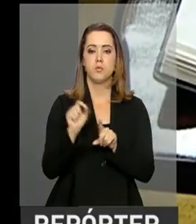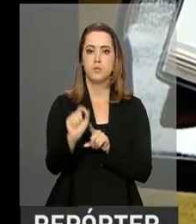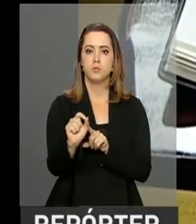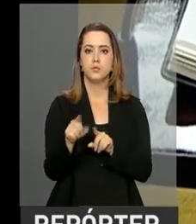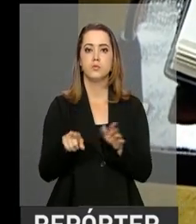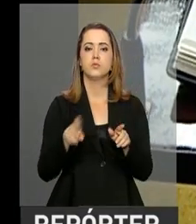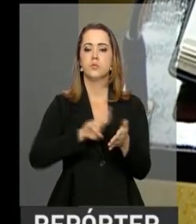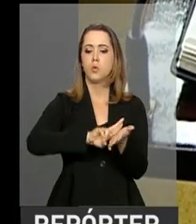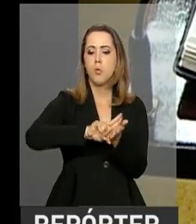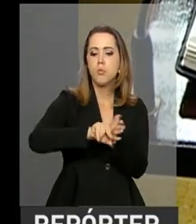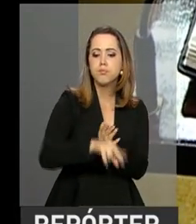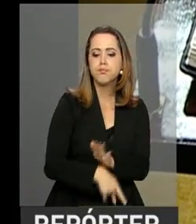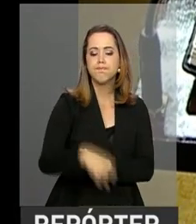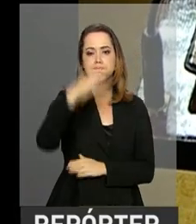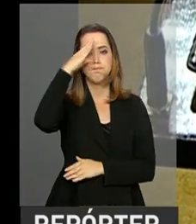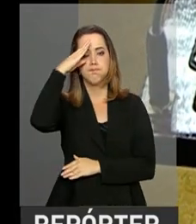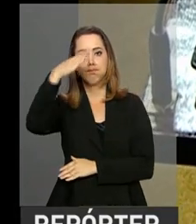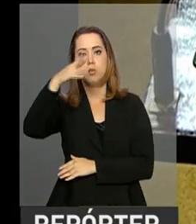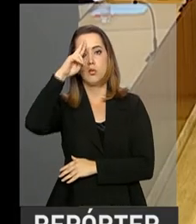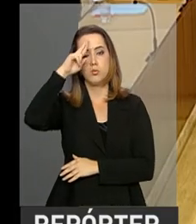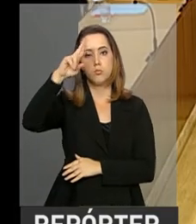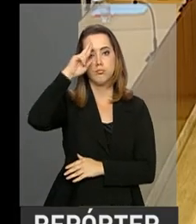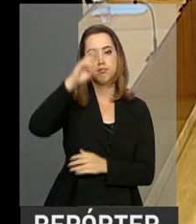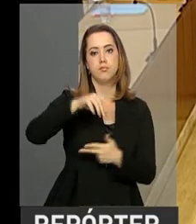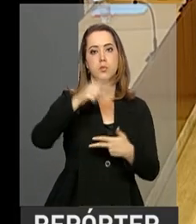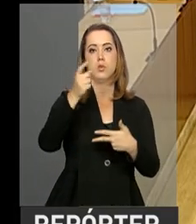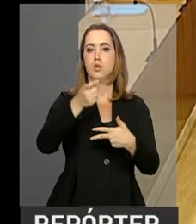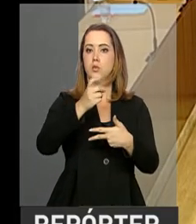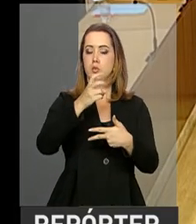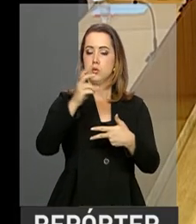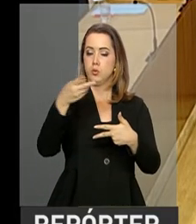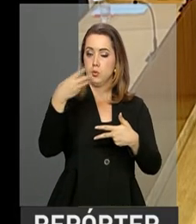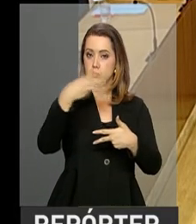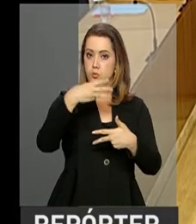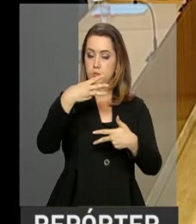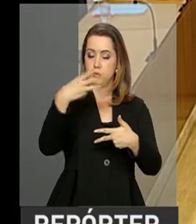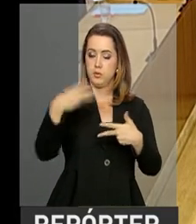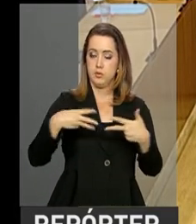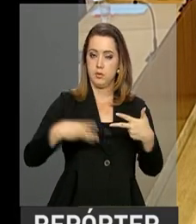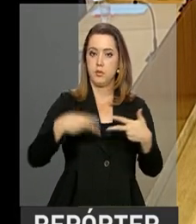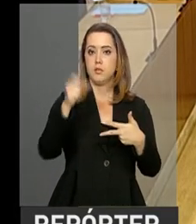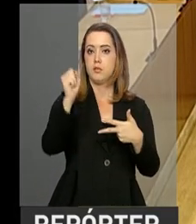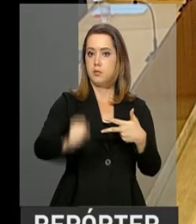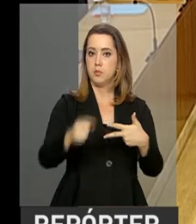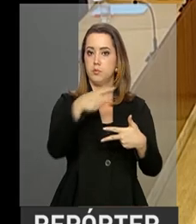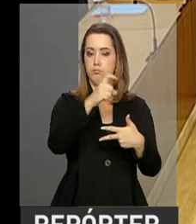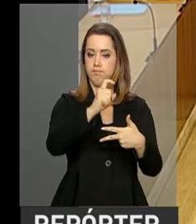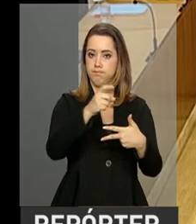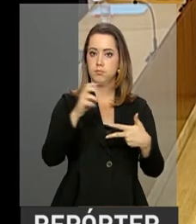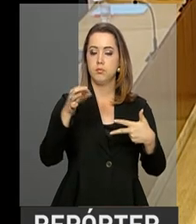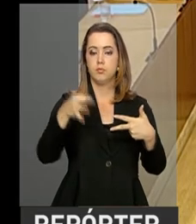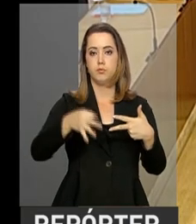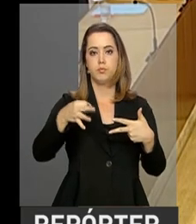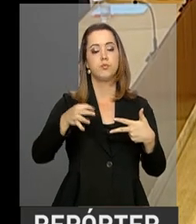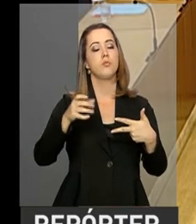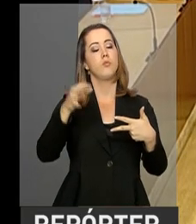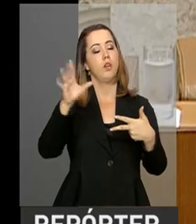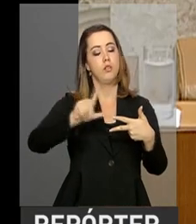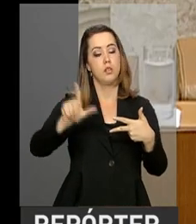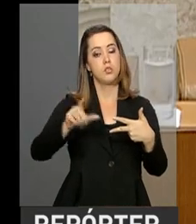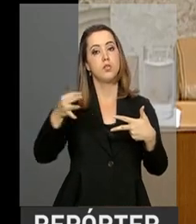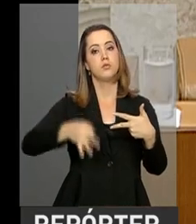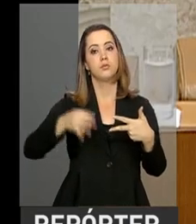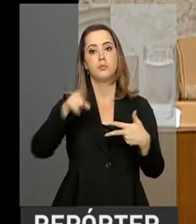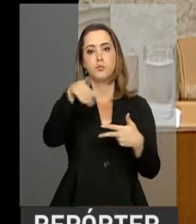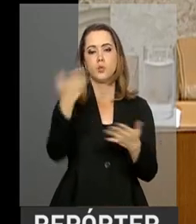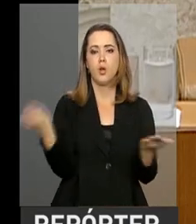além Claro de várias outras autoridades dos Três Poderes o Supremo Tribunal Federal e o Conselho Nacional de Justiça vão ser presididos a partir de agora